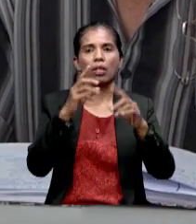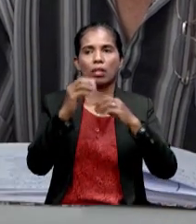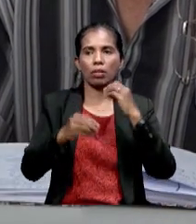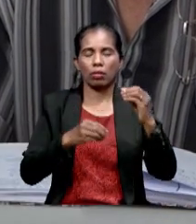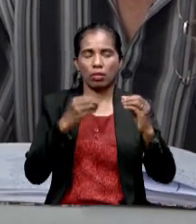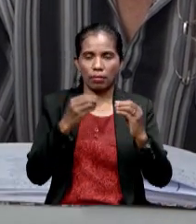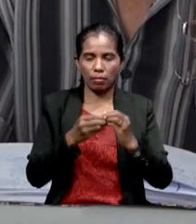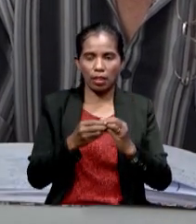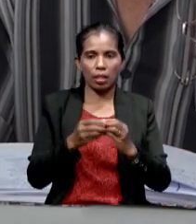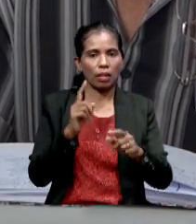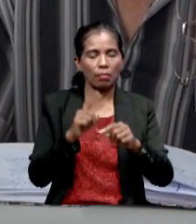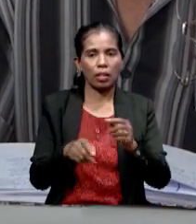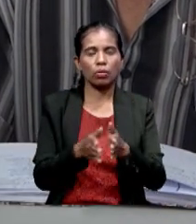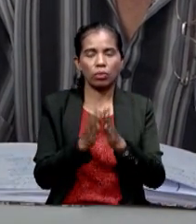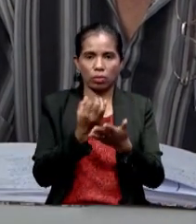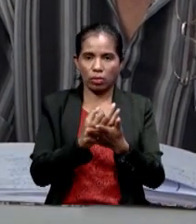tarifas.